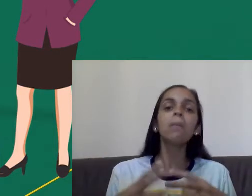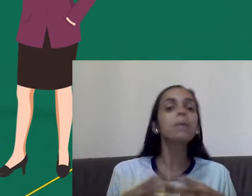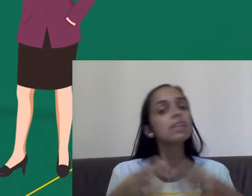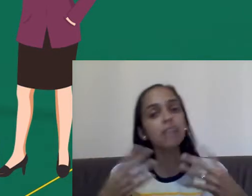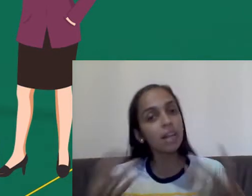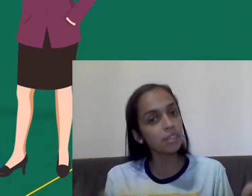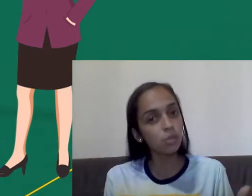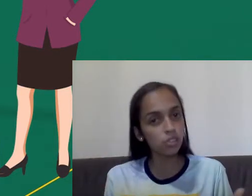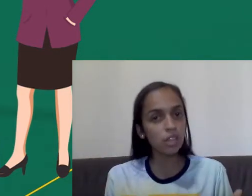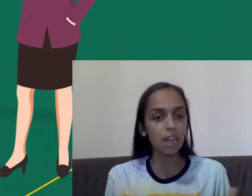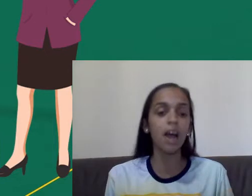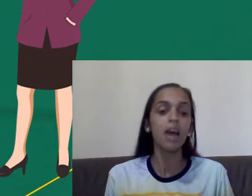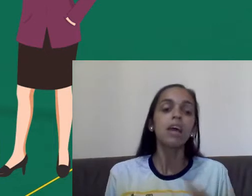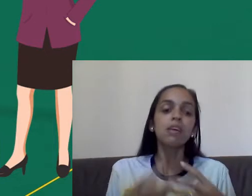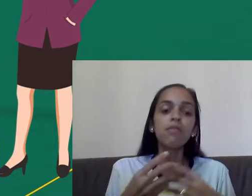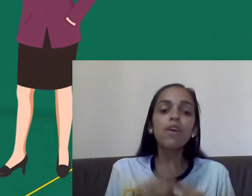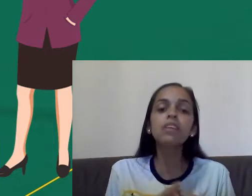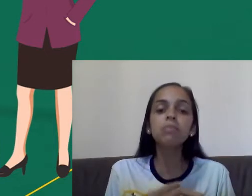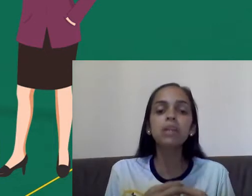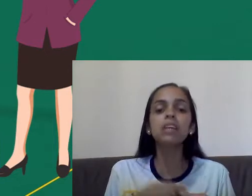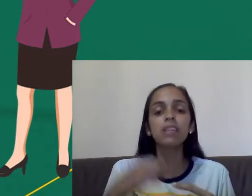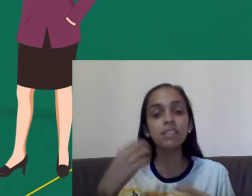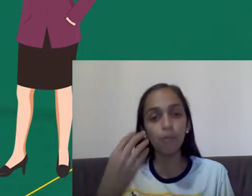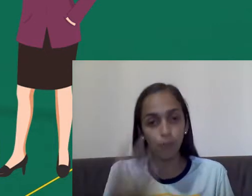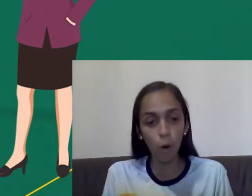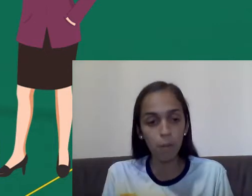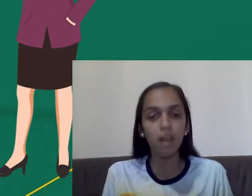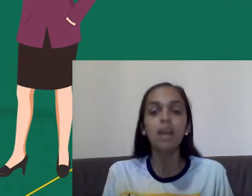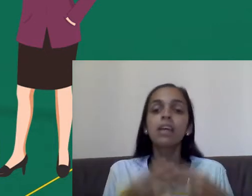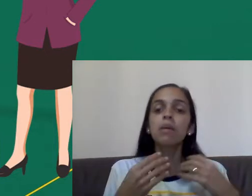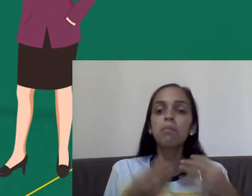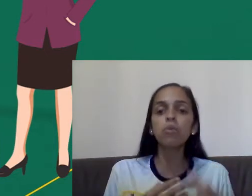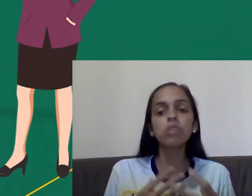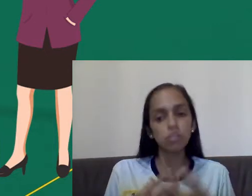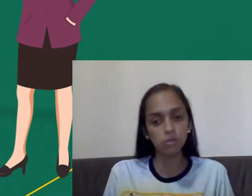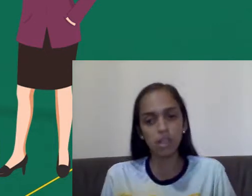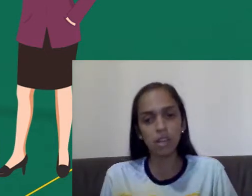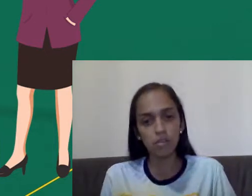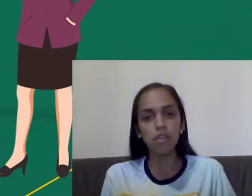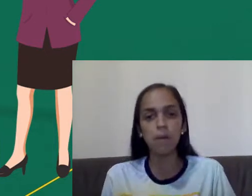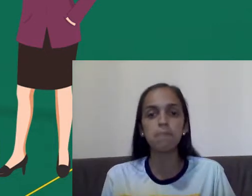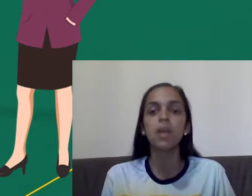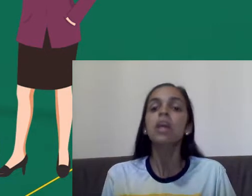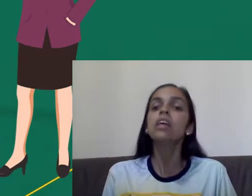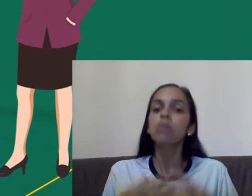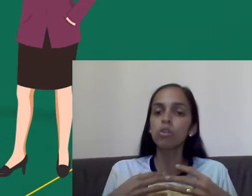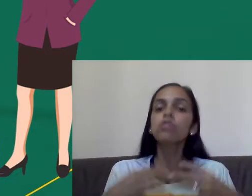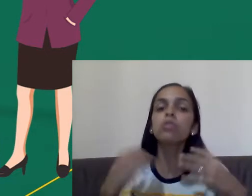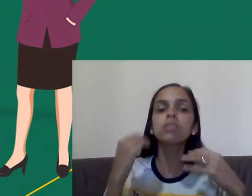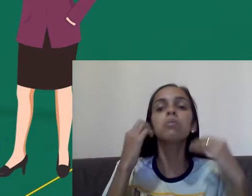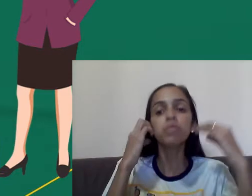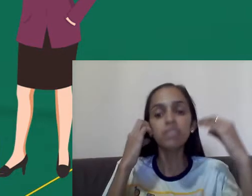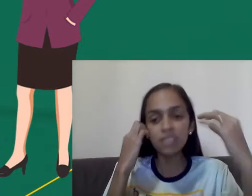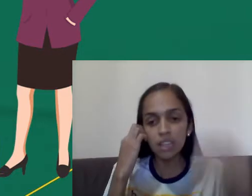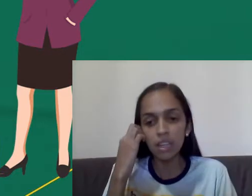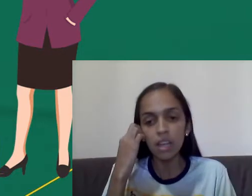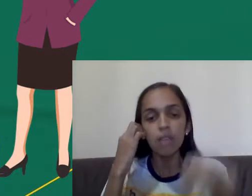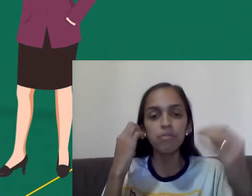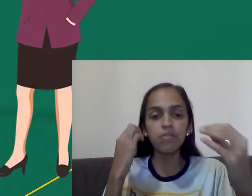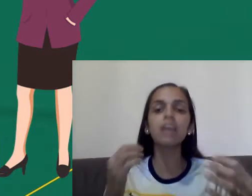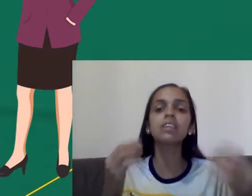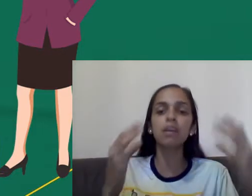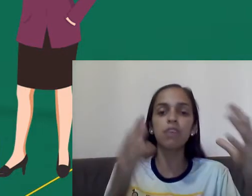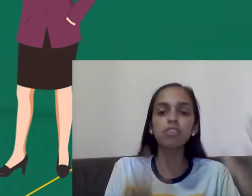elas trabalham para tentar se sustentar. Infelizmente, é dessa forma que muitas conseguem viver. Então, nós conseguimos